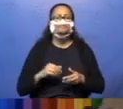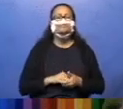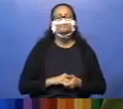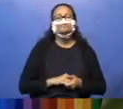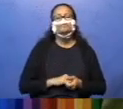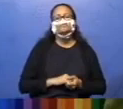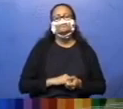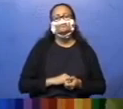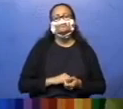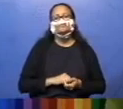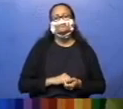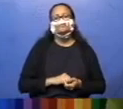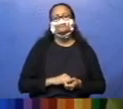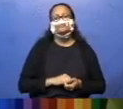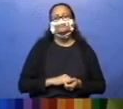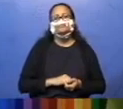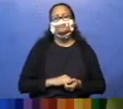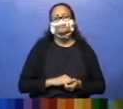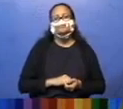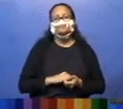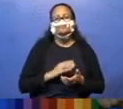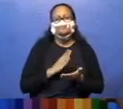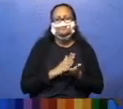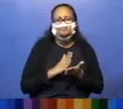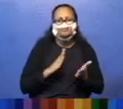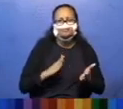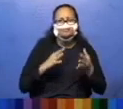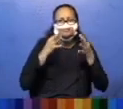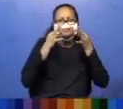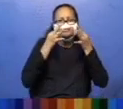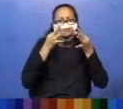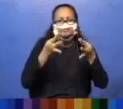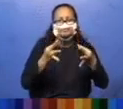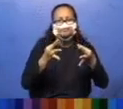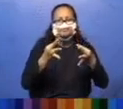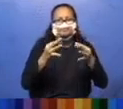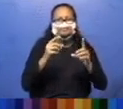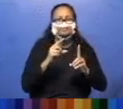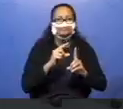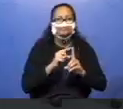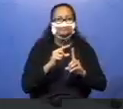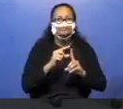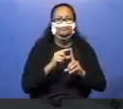manjericão. Para aí, presta atenção nessas palavras, ó. Quando eu falo